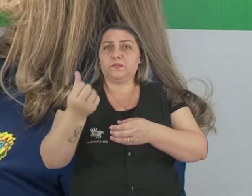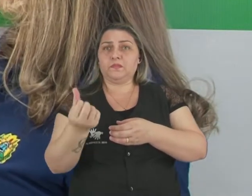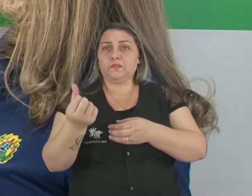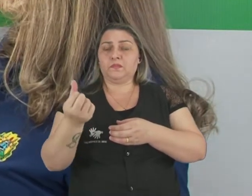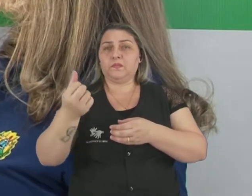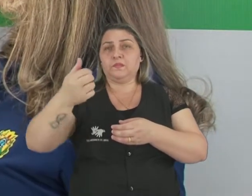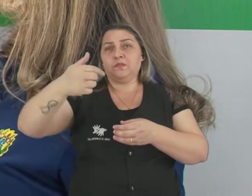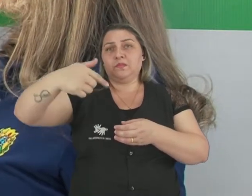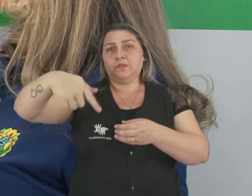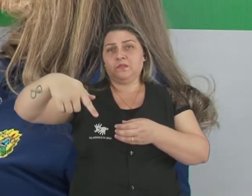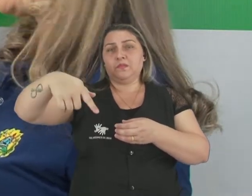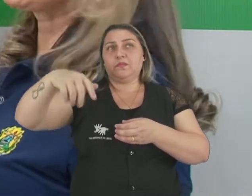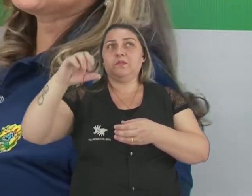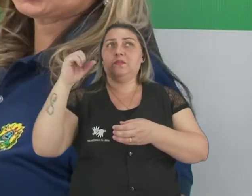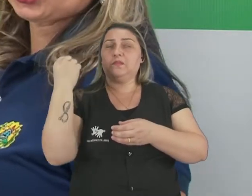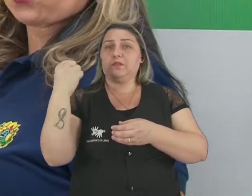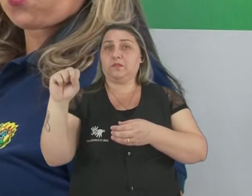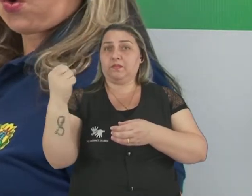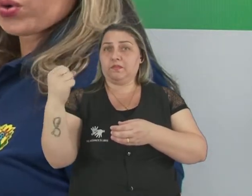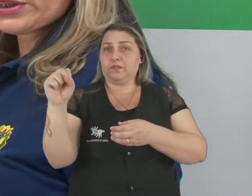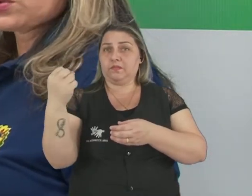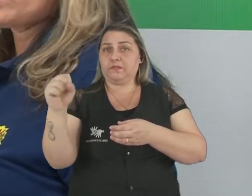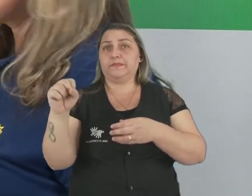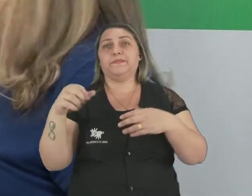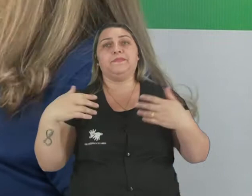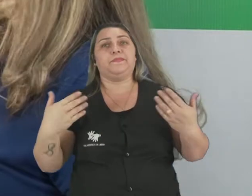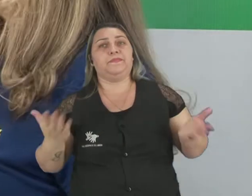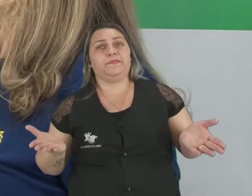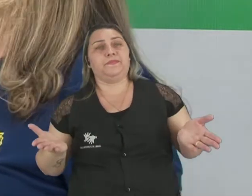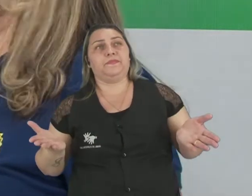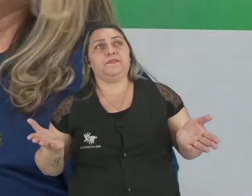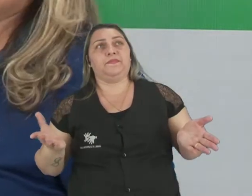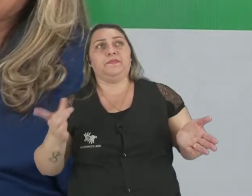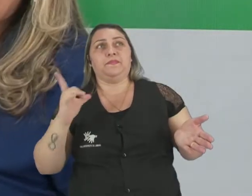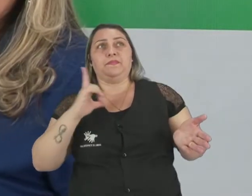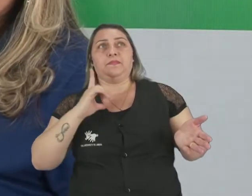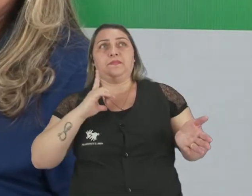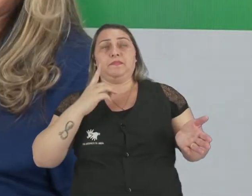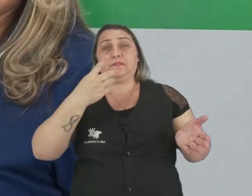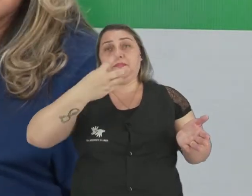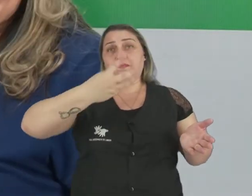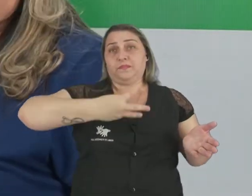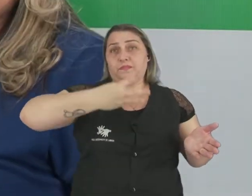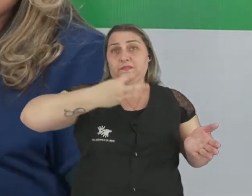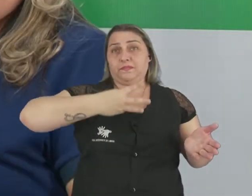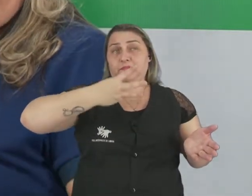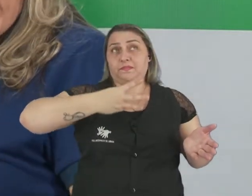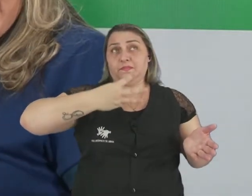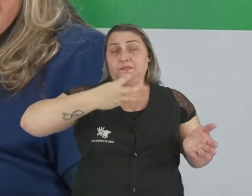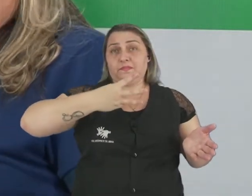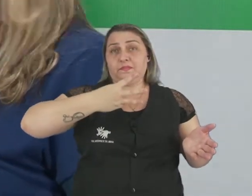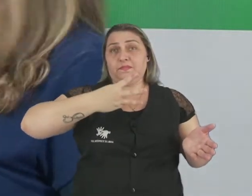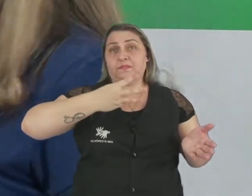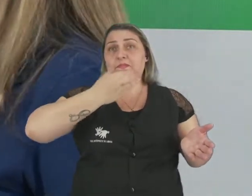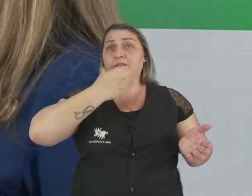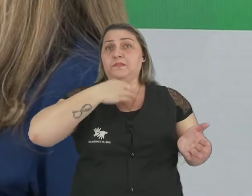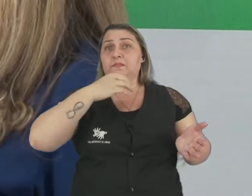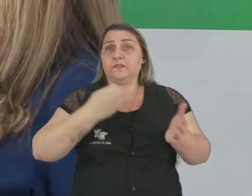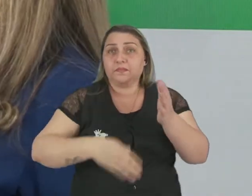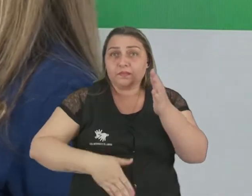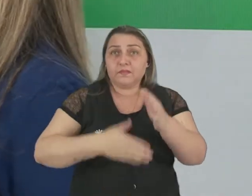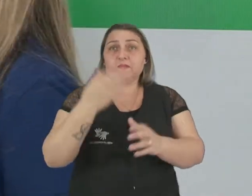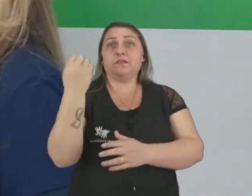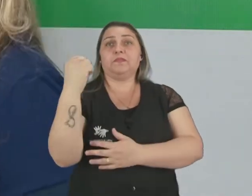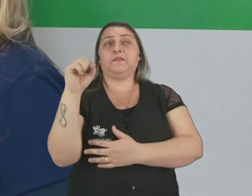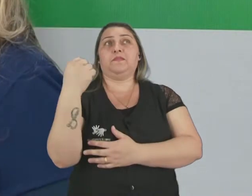5, 6, 7, 8. Então, eu tenho 3, 8 vezes. Aqui